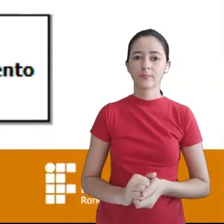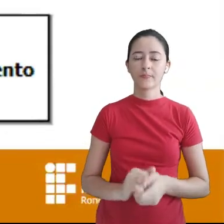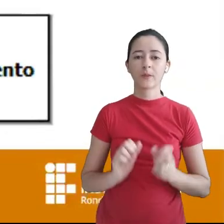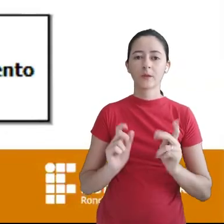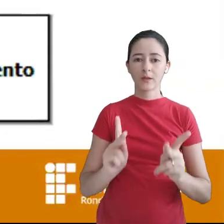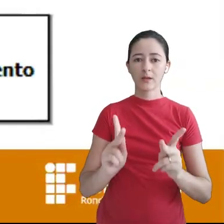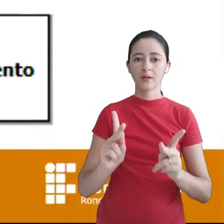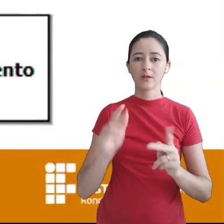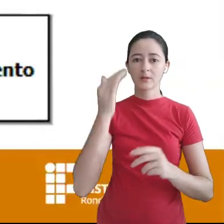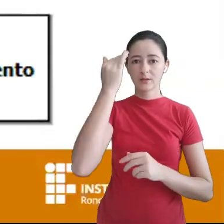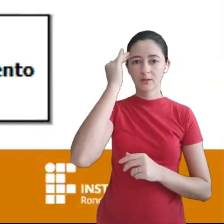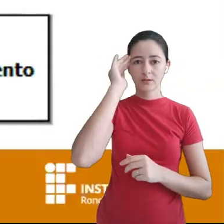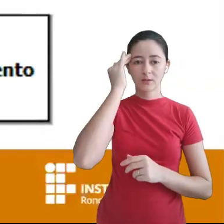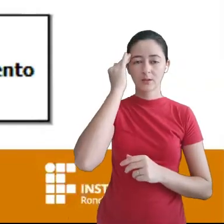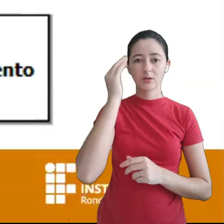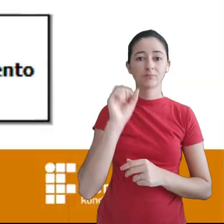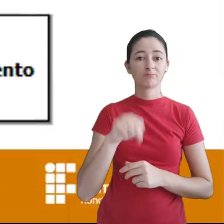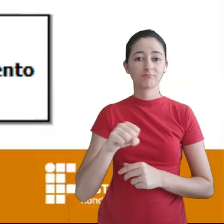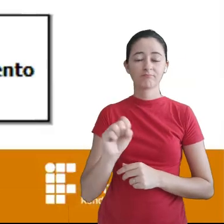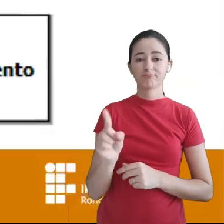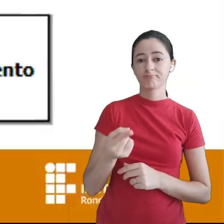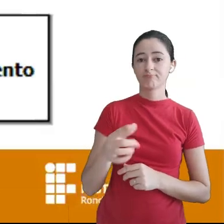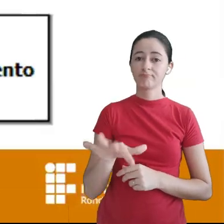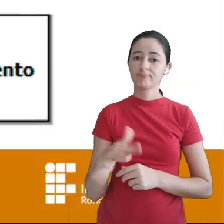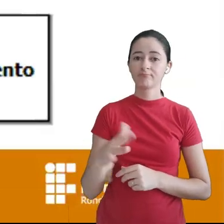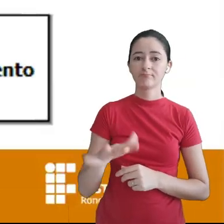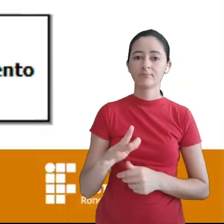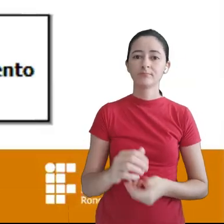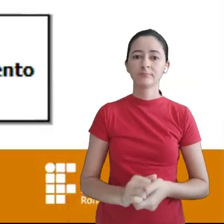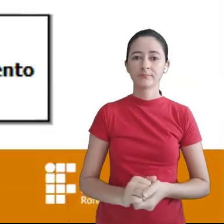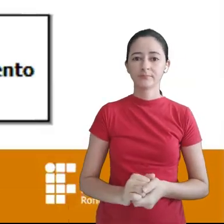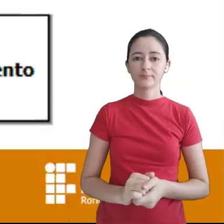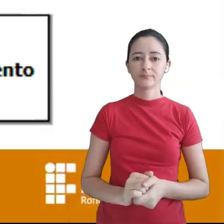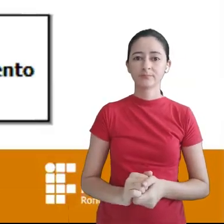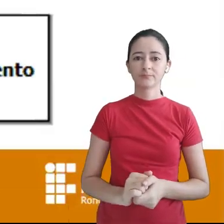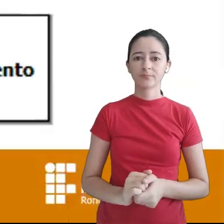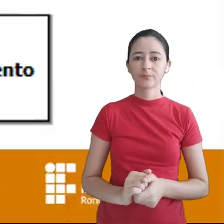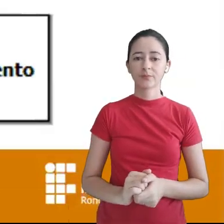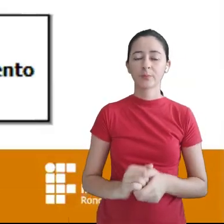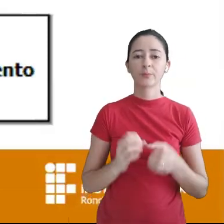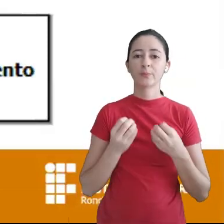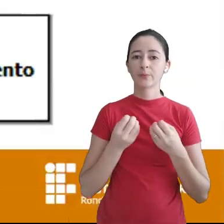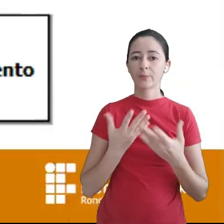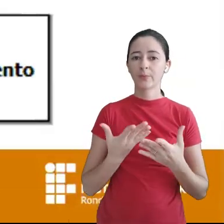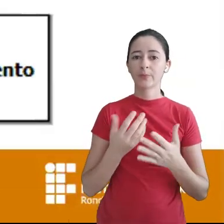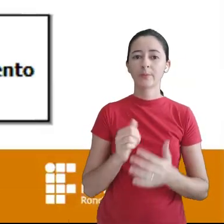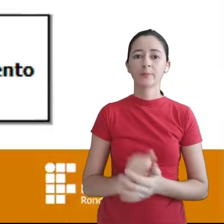tabelas por vez. Está claro isso? Sim? Não? Talvez?